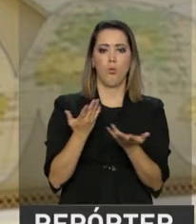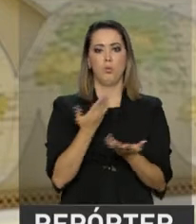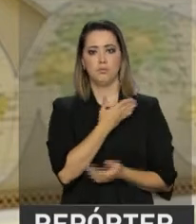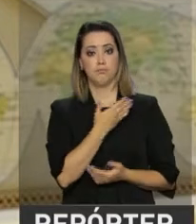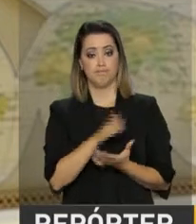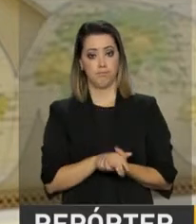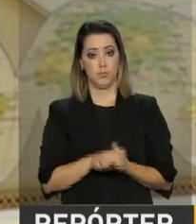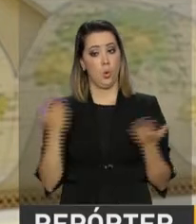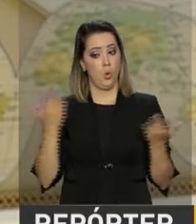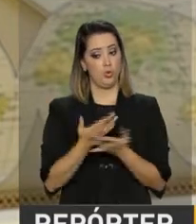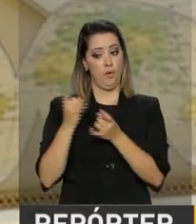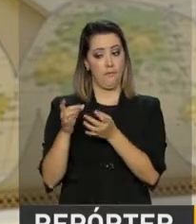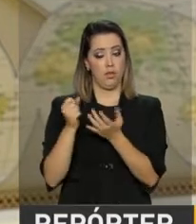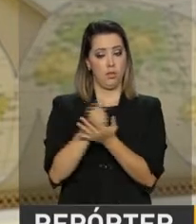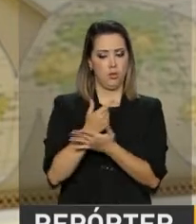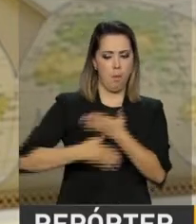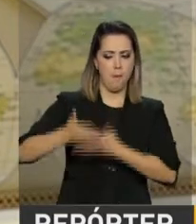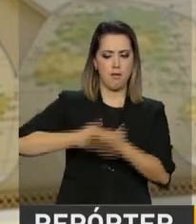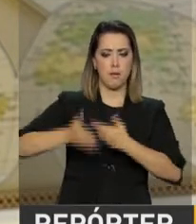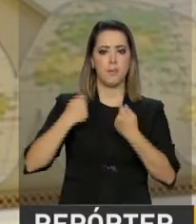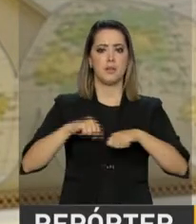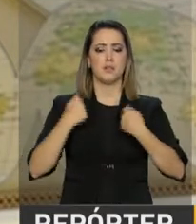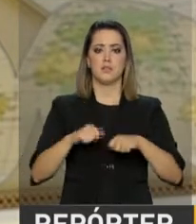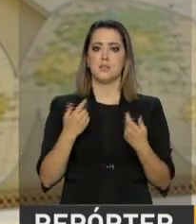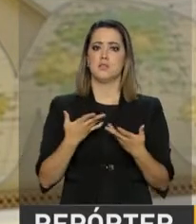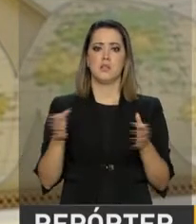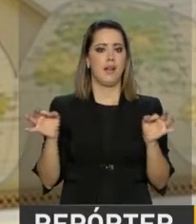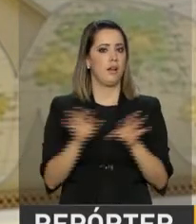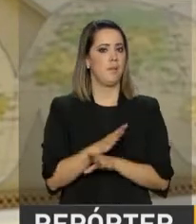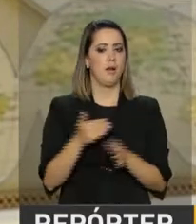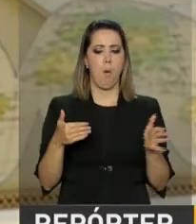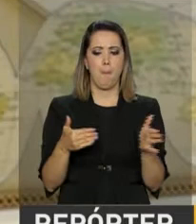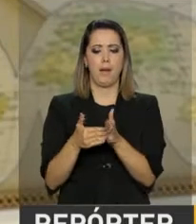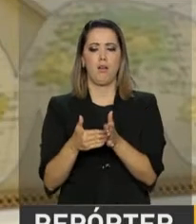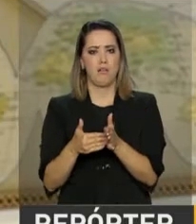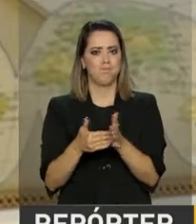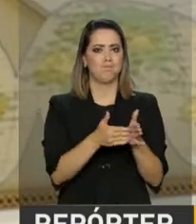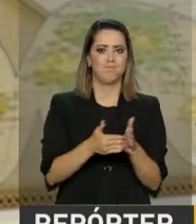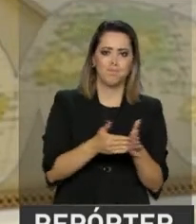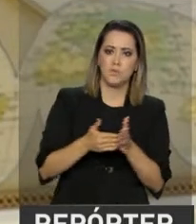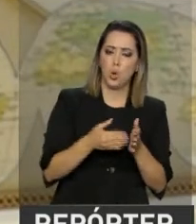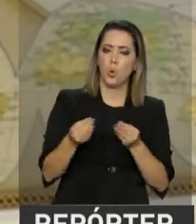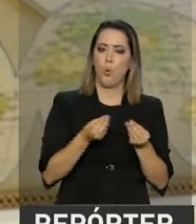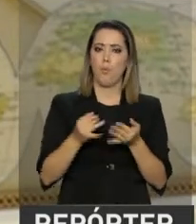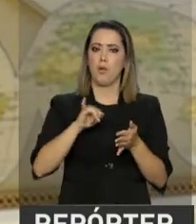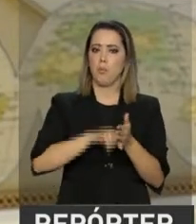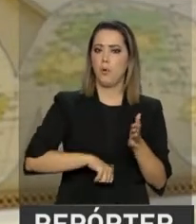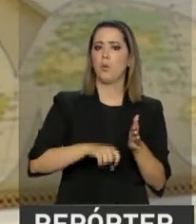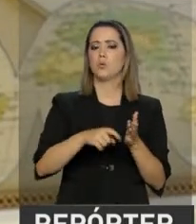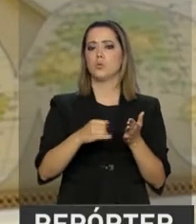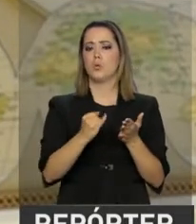comércio ocorra agora precisa atacar muito a questão das barreiras regulatórias das chamadas barreiras não tarifárias o grande esforço